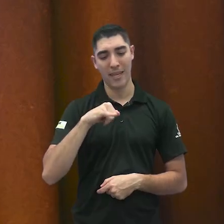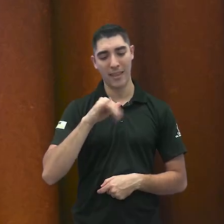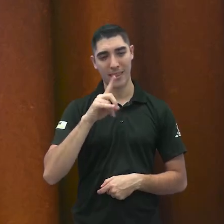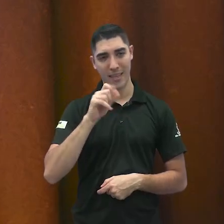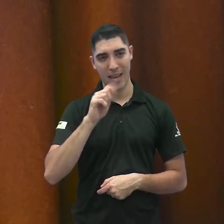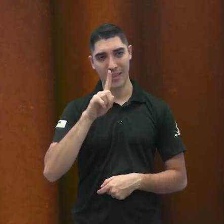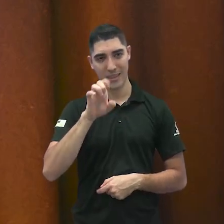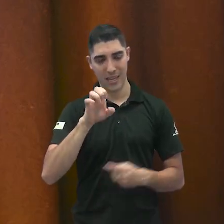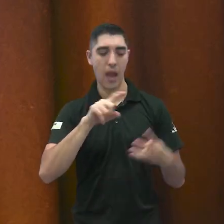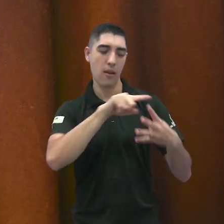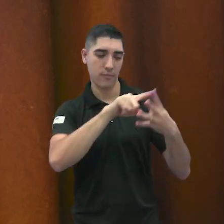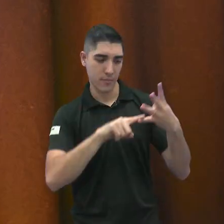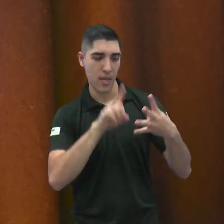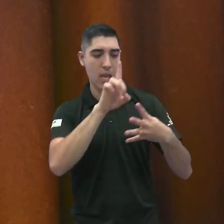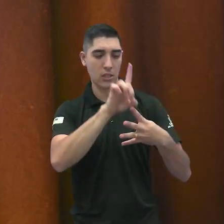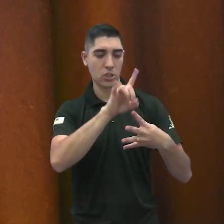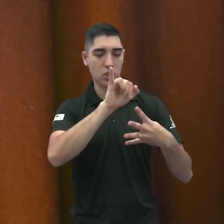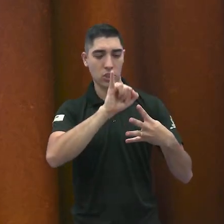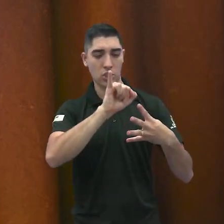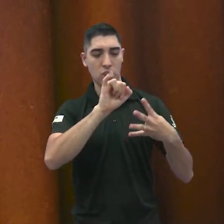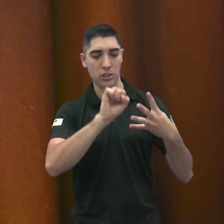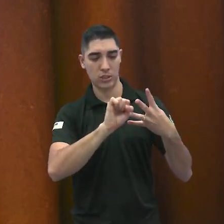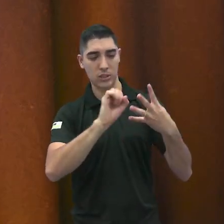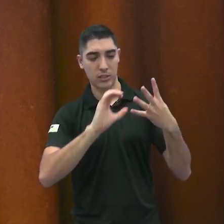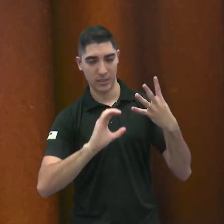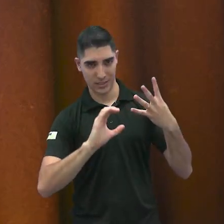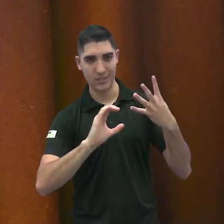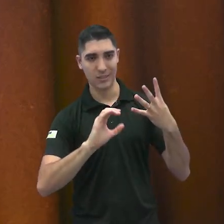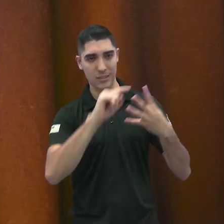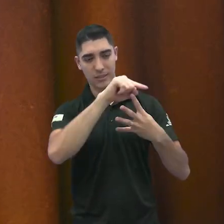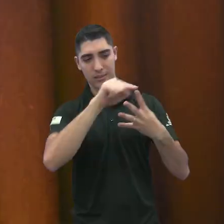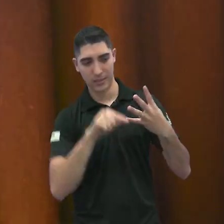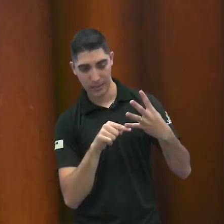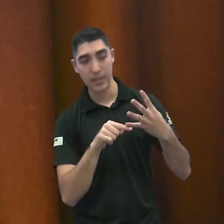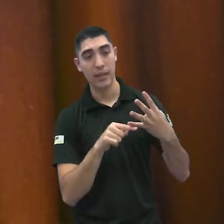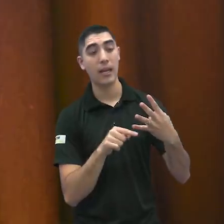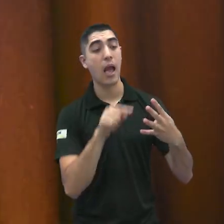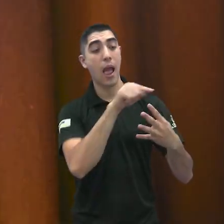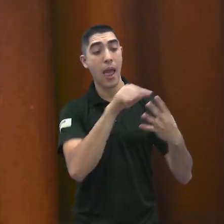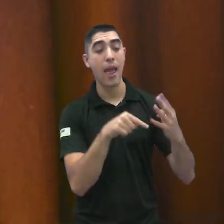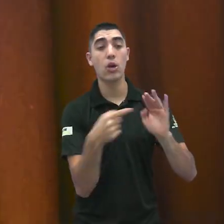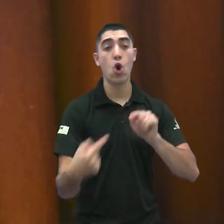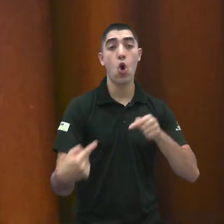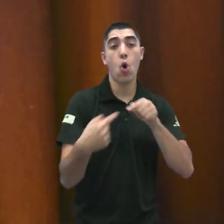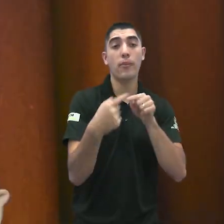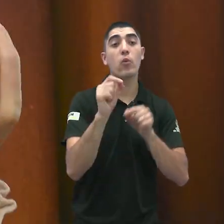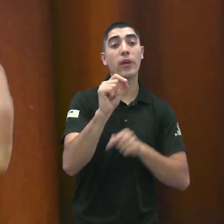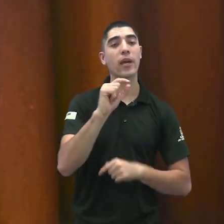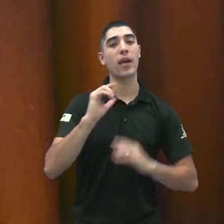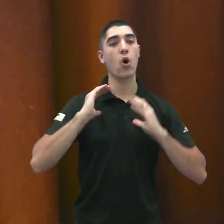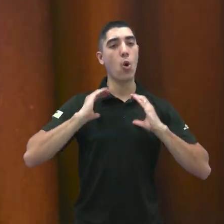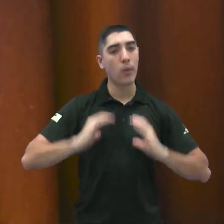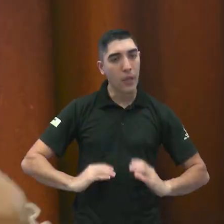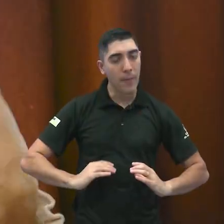dessas letrinhas, né? Cada um desses perfis, dessas dimensões, traduz características de